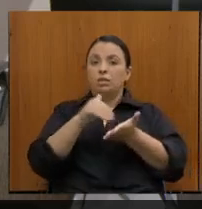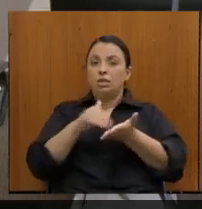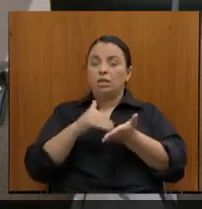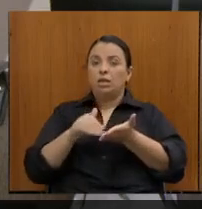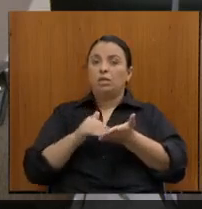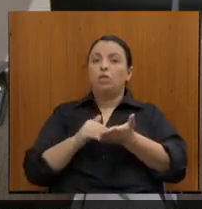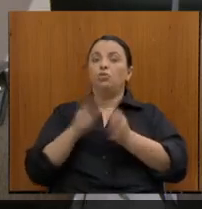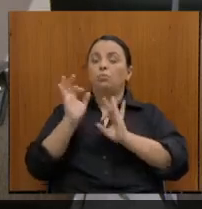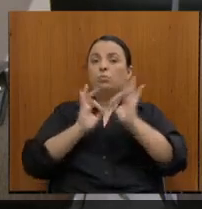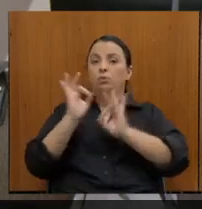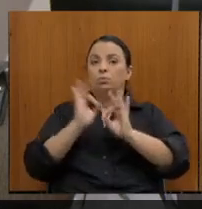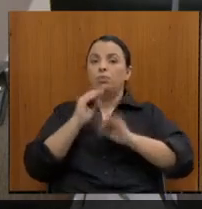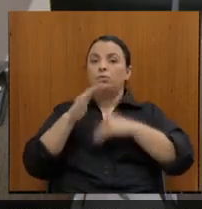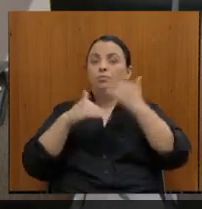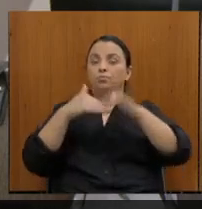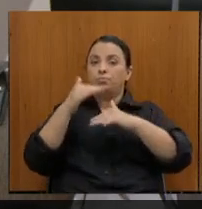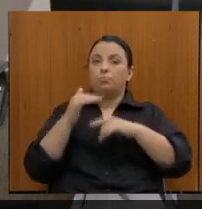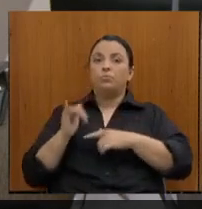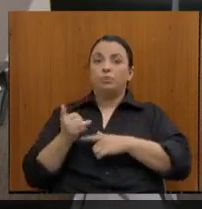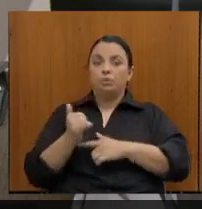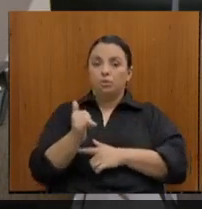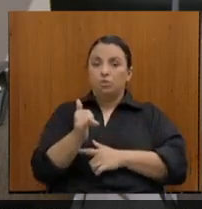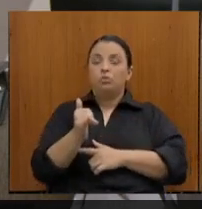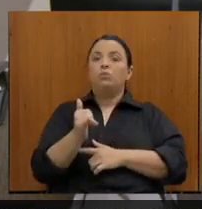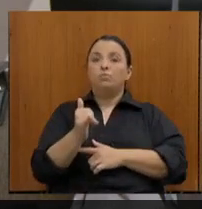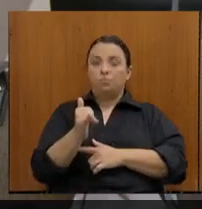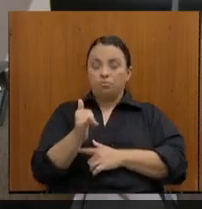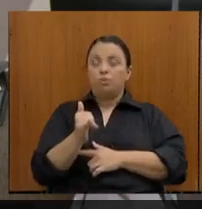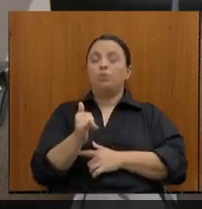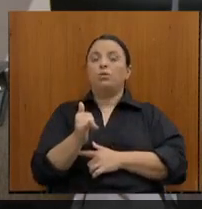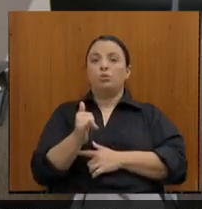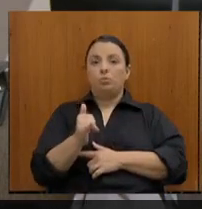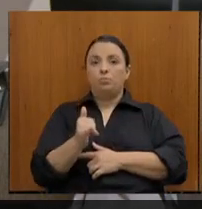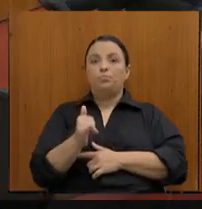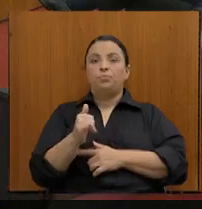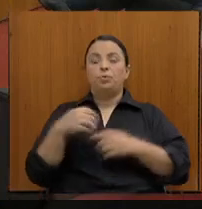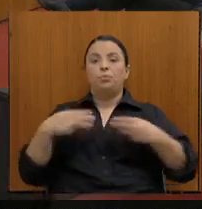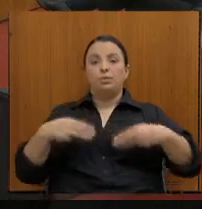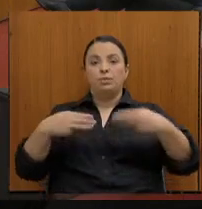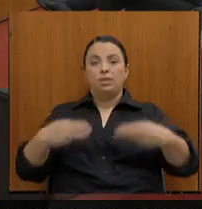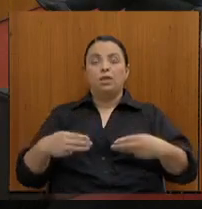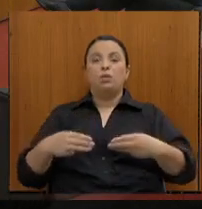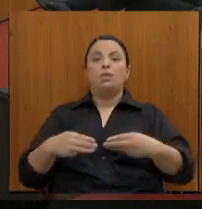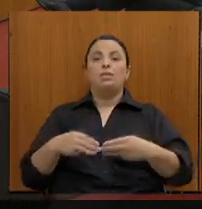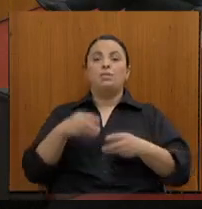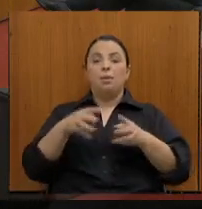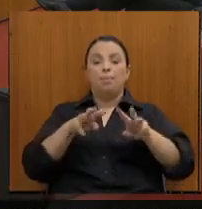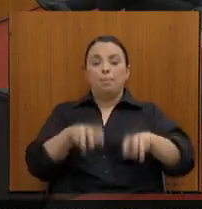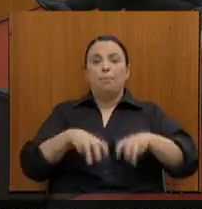e desenvolvimento energético do ministério das minas e energia